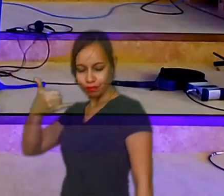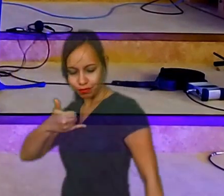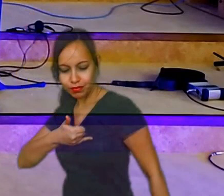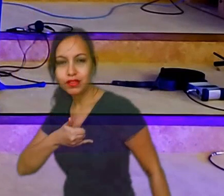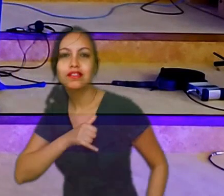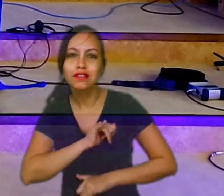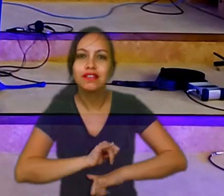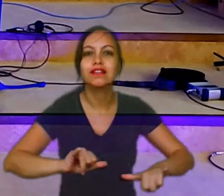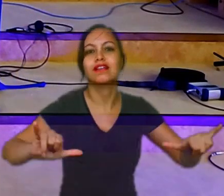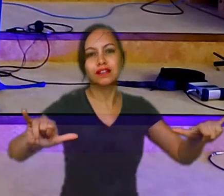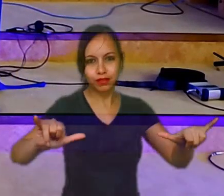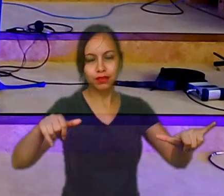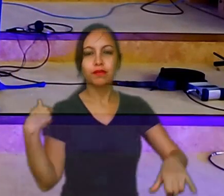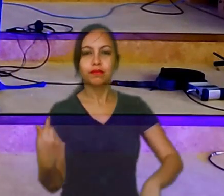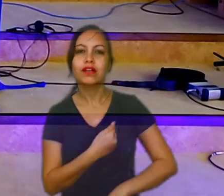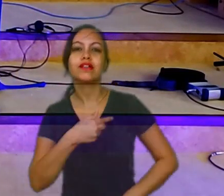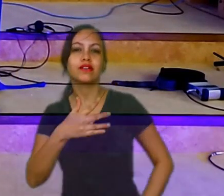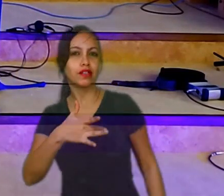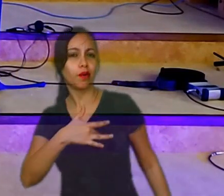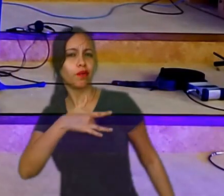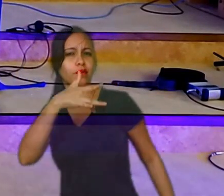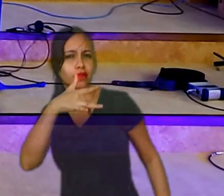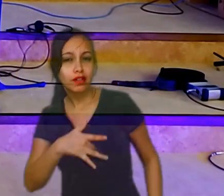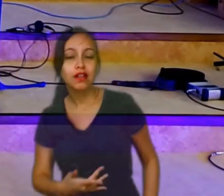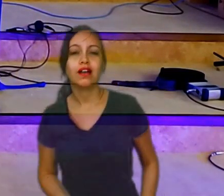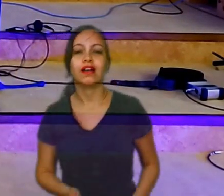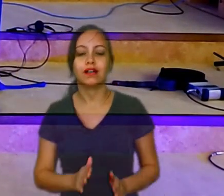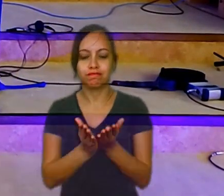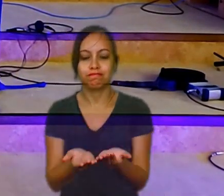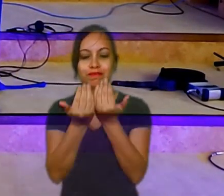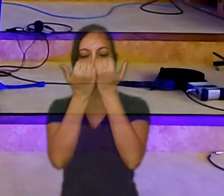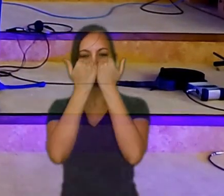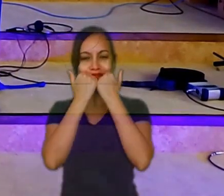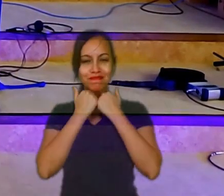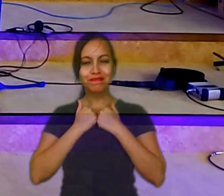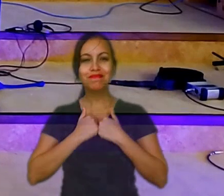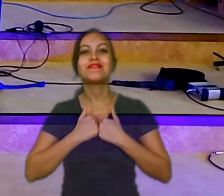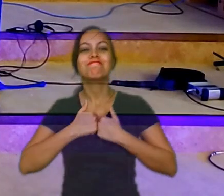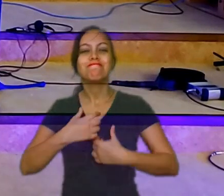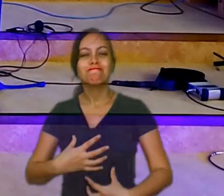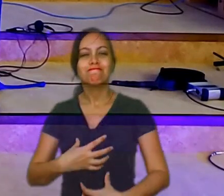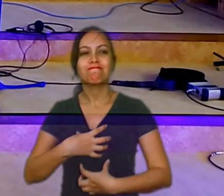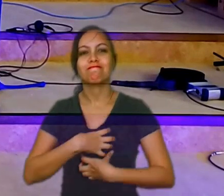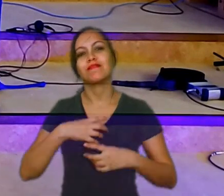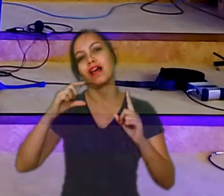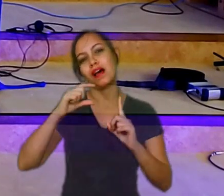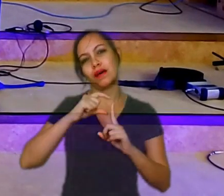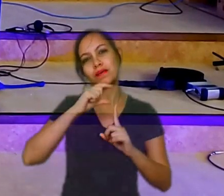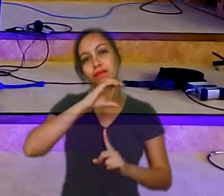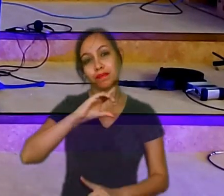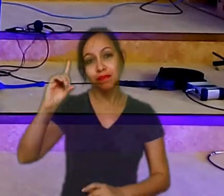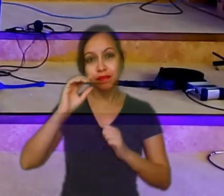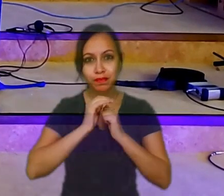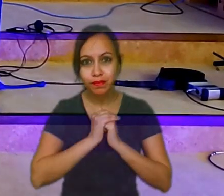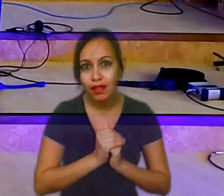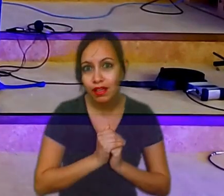coração, para nós sermos tocados, alimentados e impactados por esta palavra.